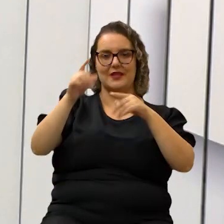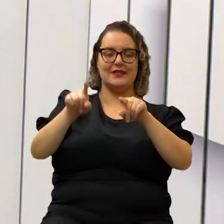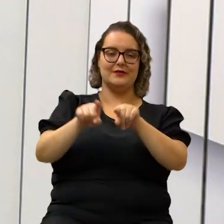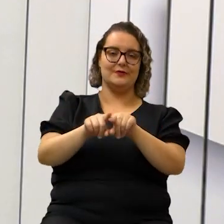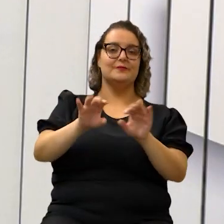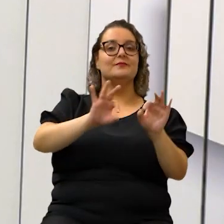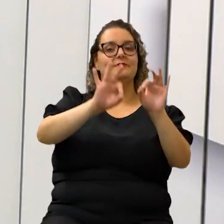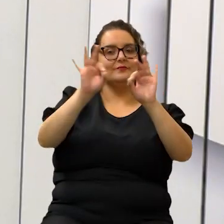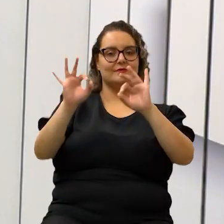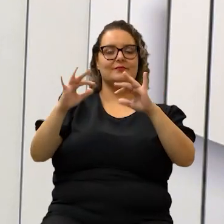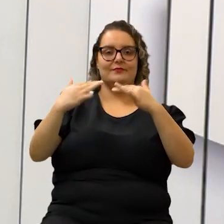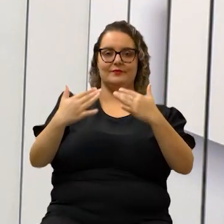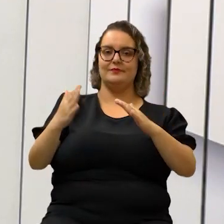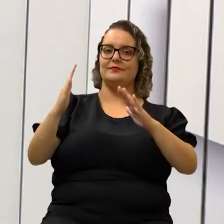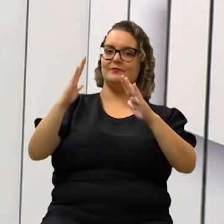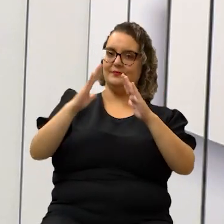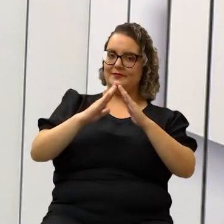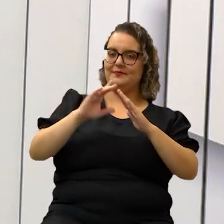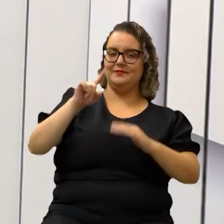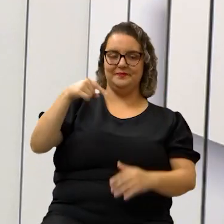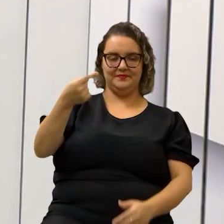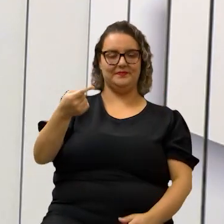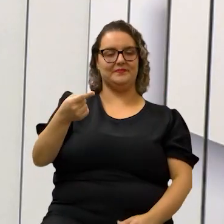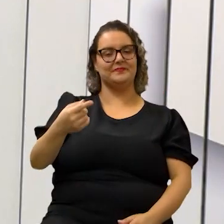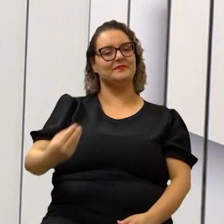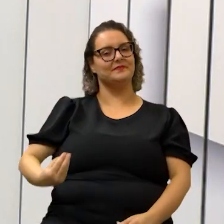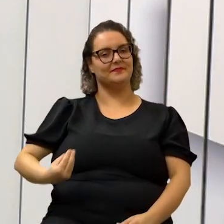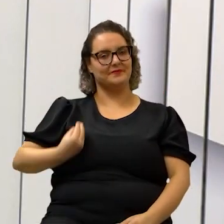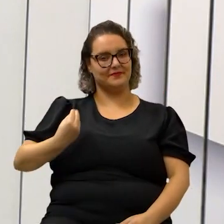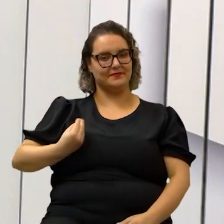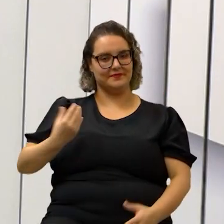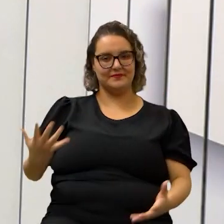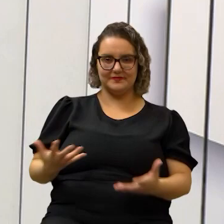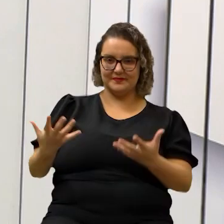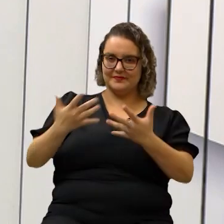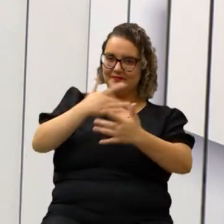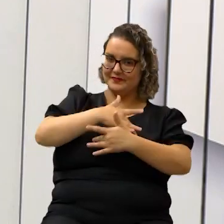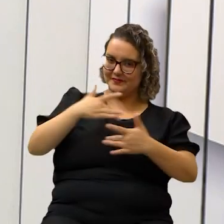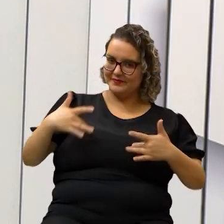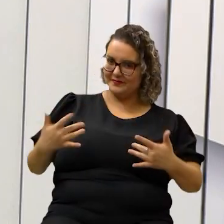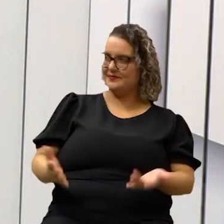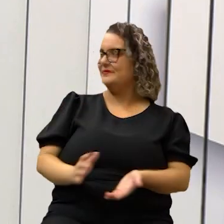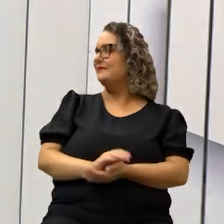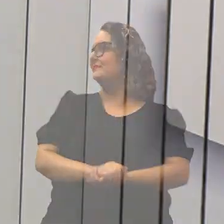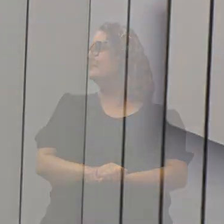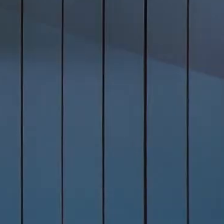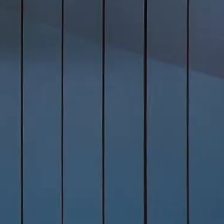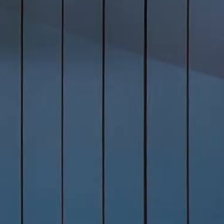Obrigada também pela sua companhia aí de casa e até o próximo Saúde à Vida!